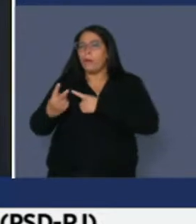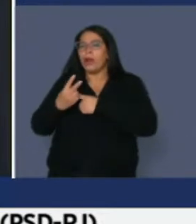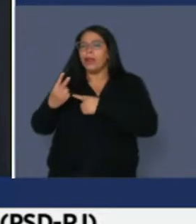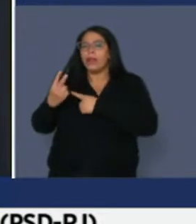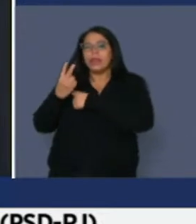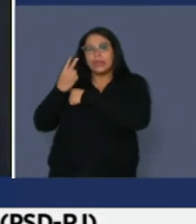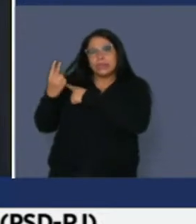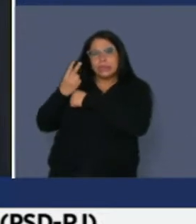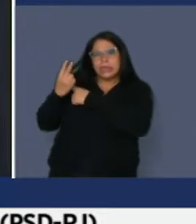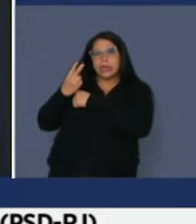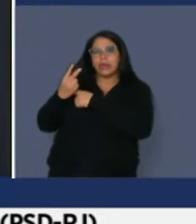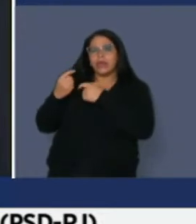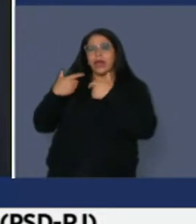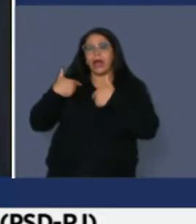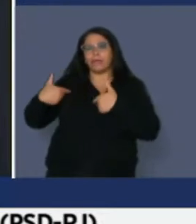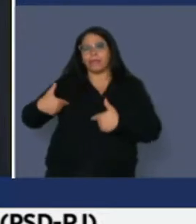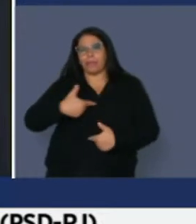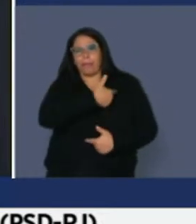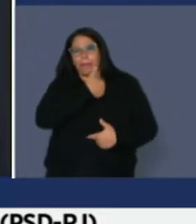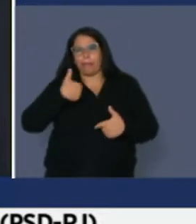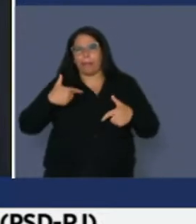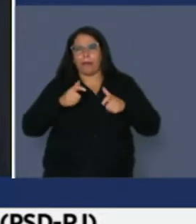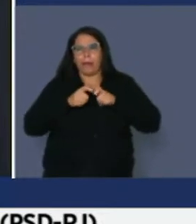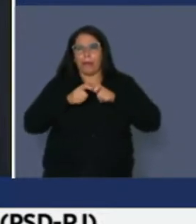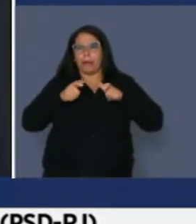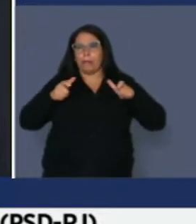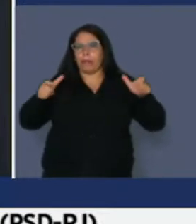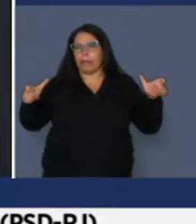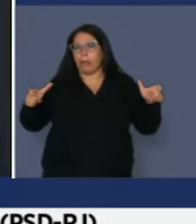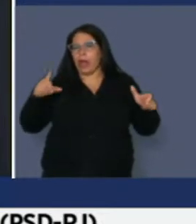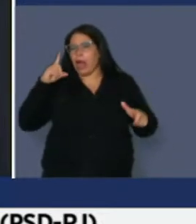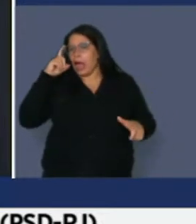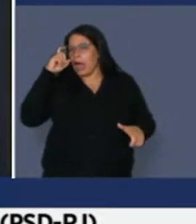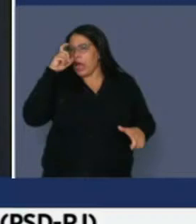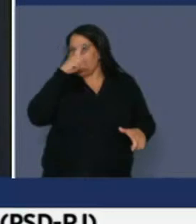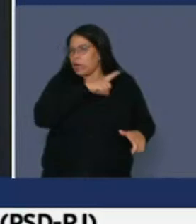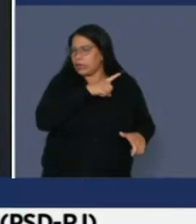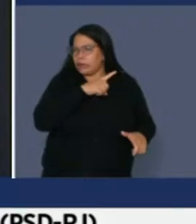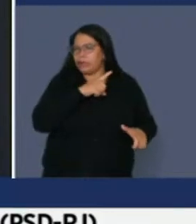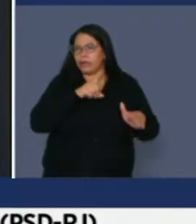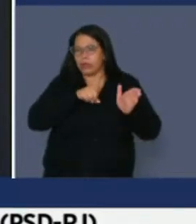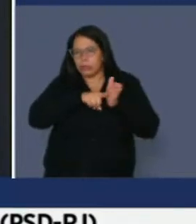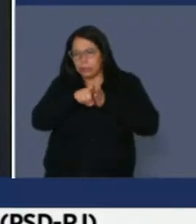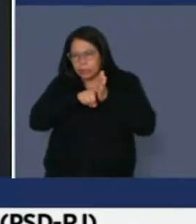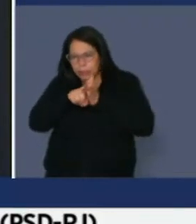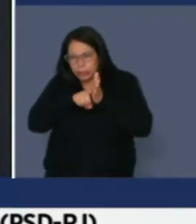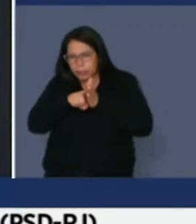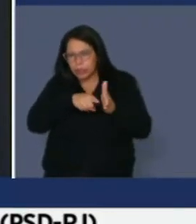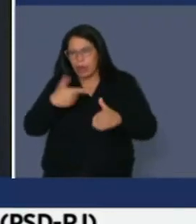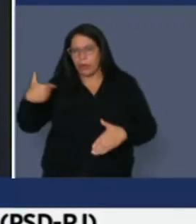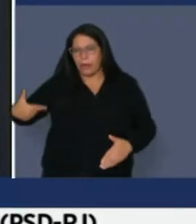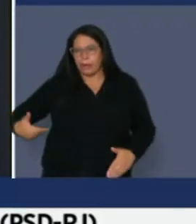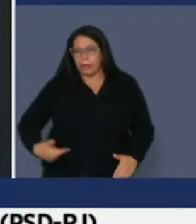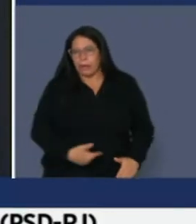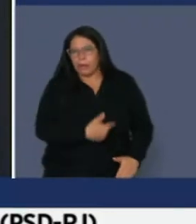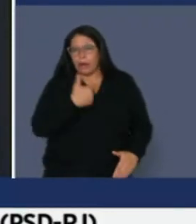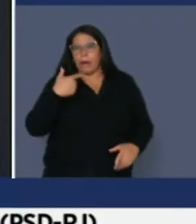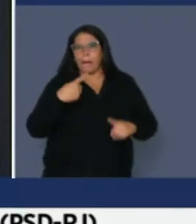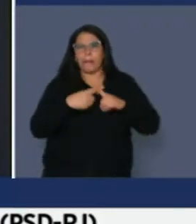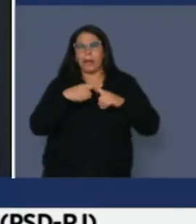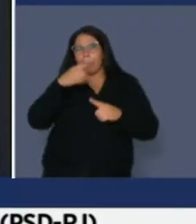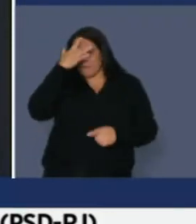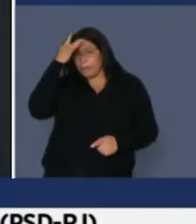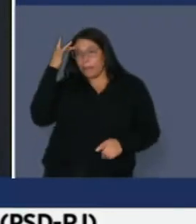os tiros se espalhem. Ainda assim, é difícil fazer um grupamento, mesmo que a queima-roupa. Por que eu estou dizendo